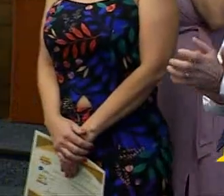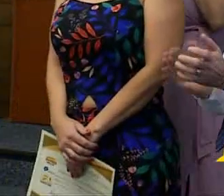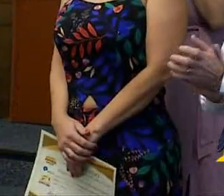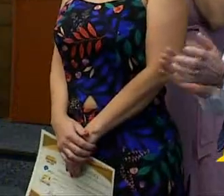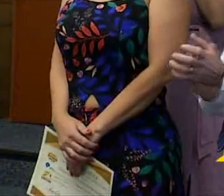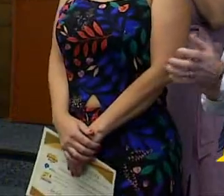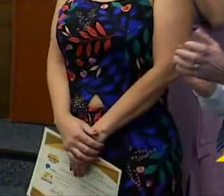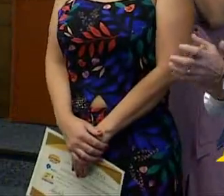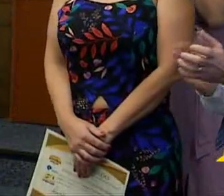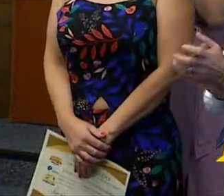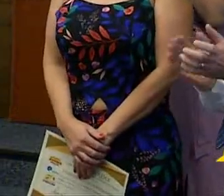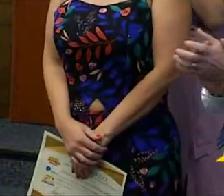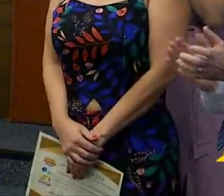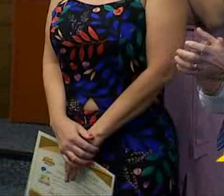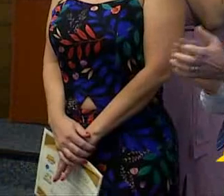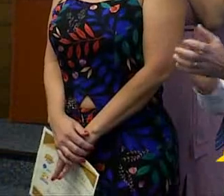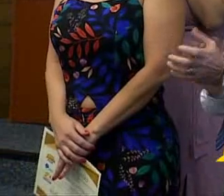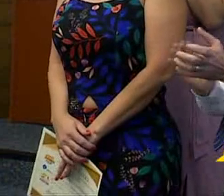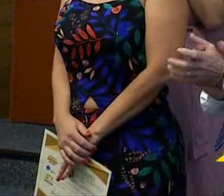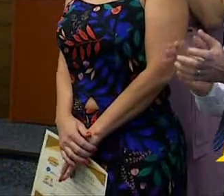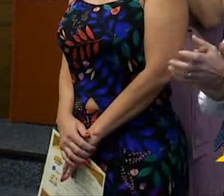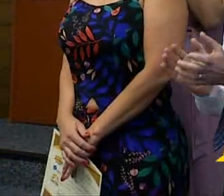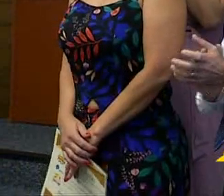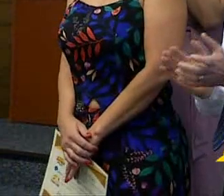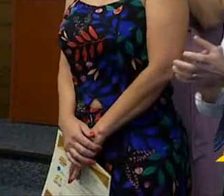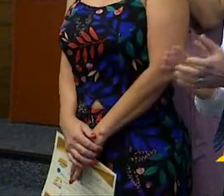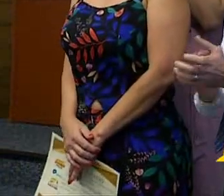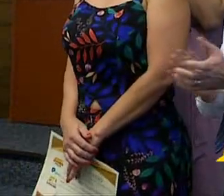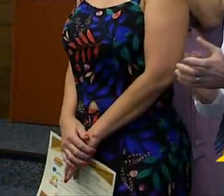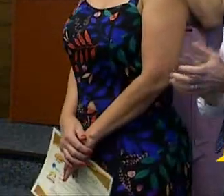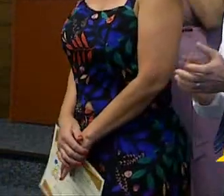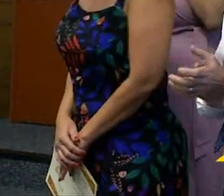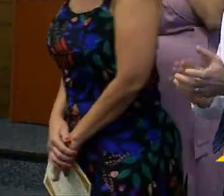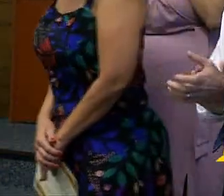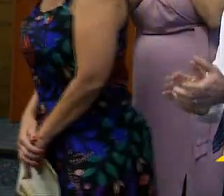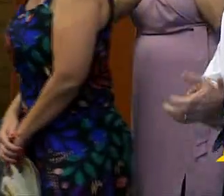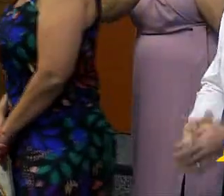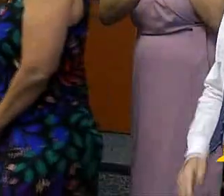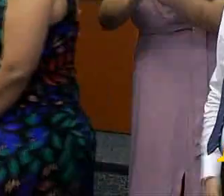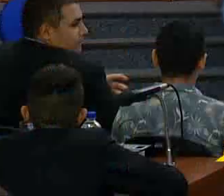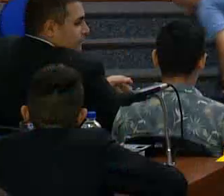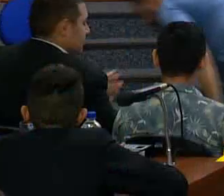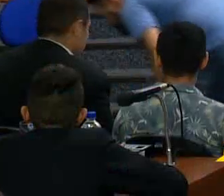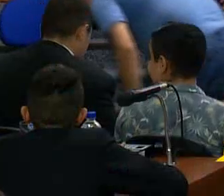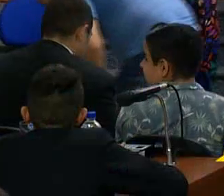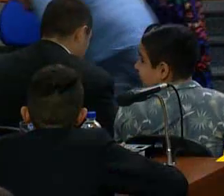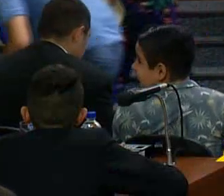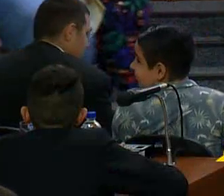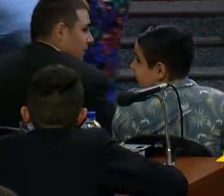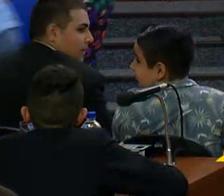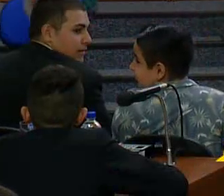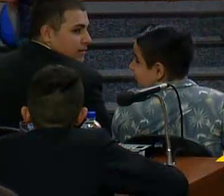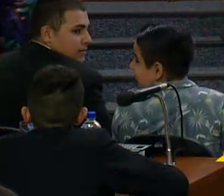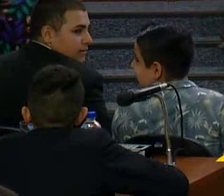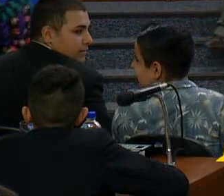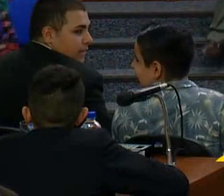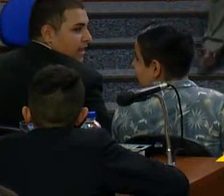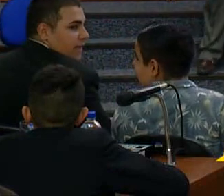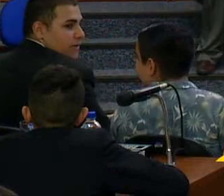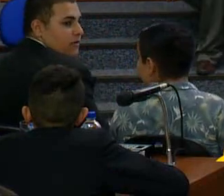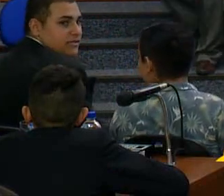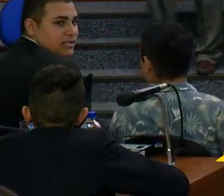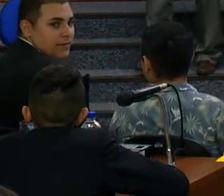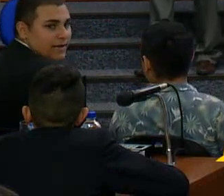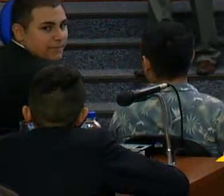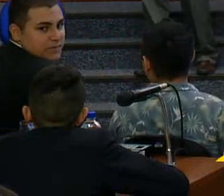Esses são os gestores do programa Parlamento Jovem. E agora nós vamos fazer a entrega